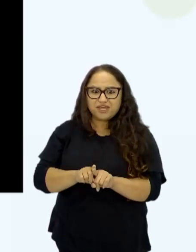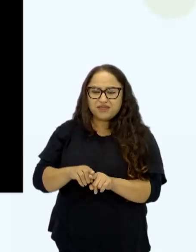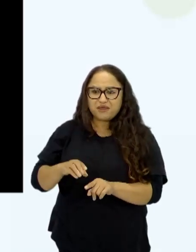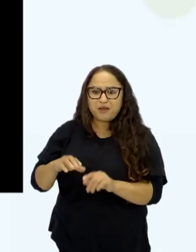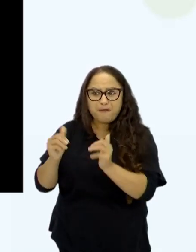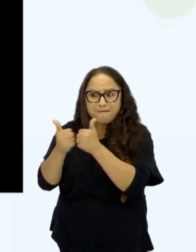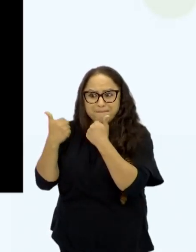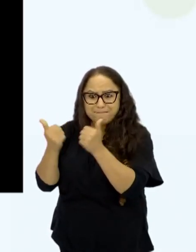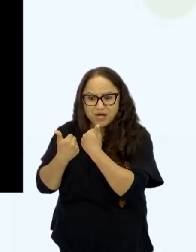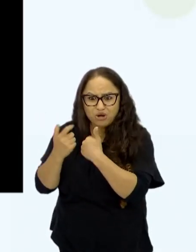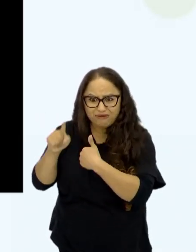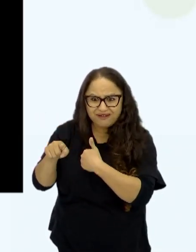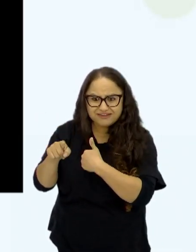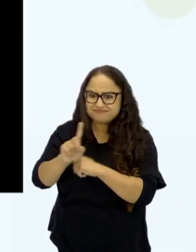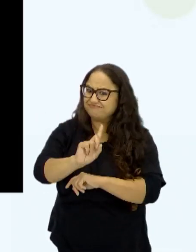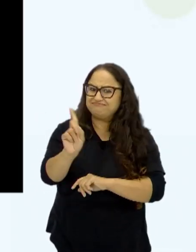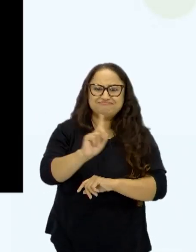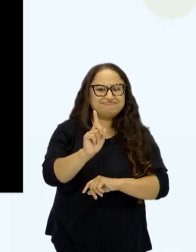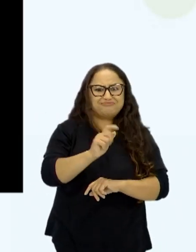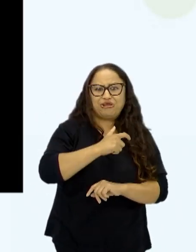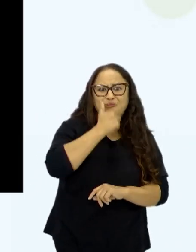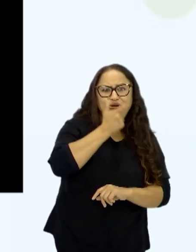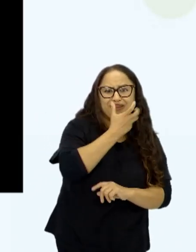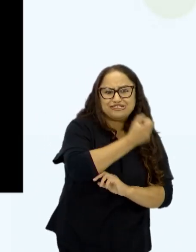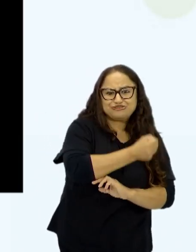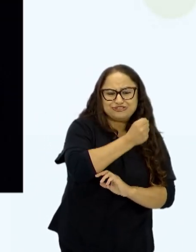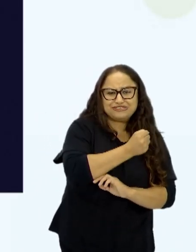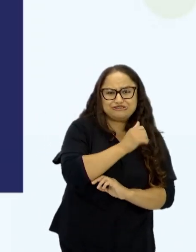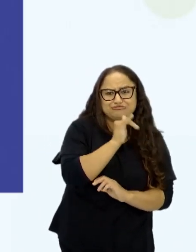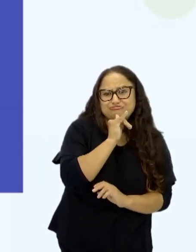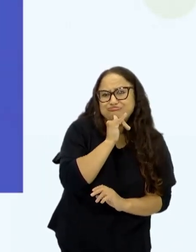com leite. Meus pêsames a todos os alunos.